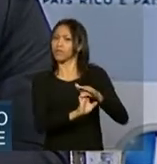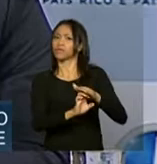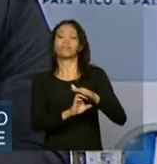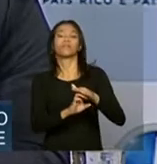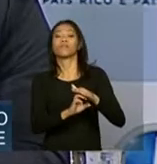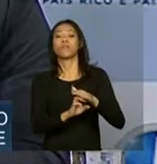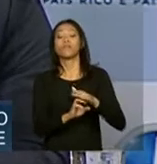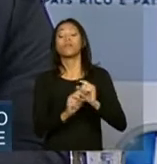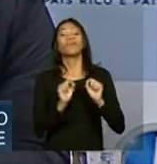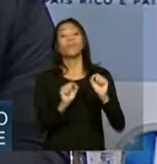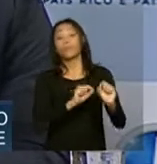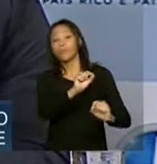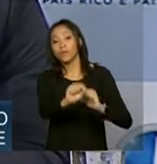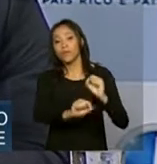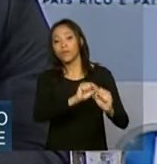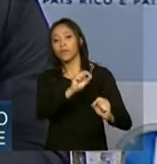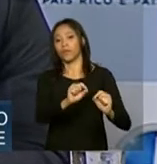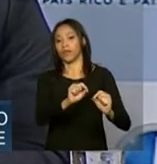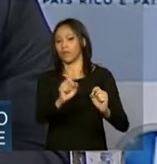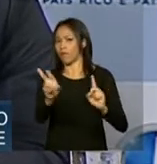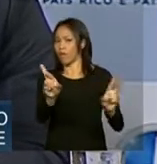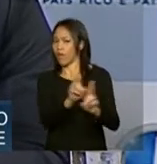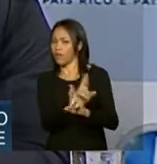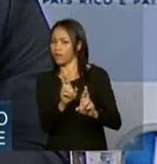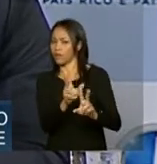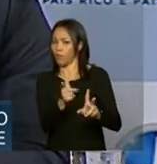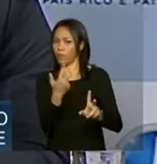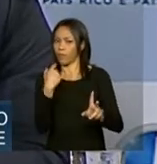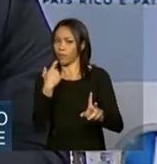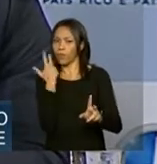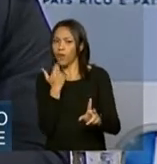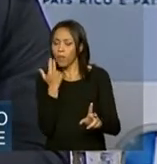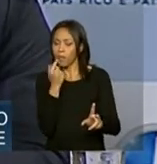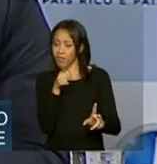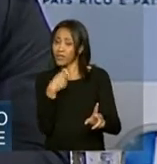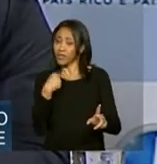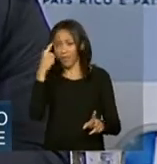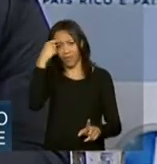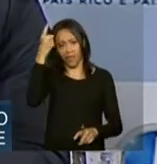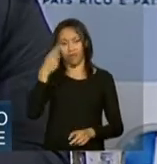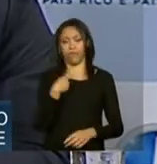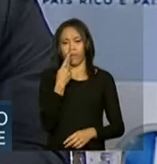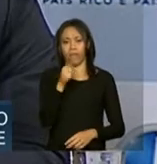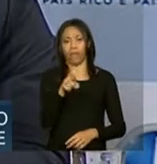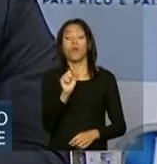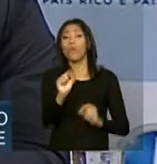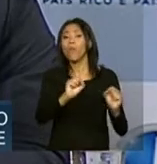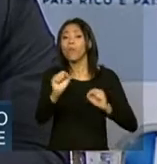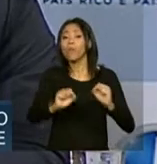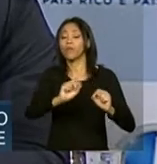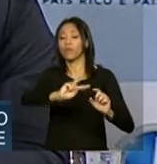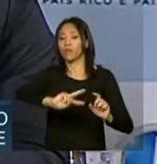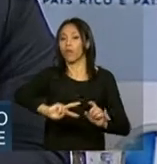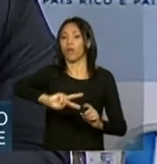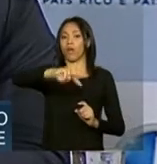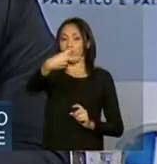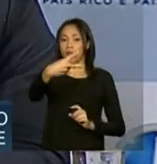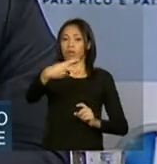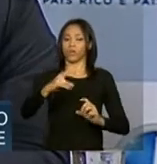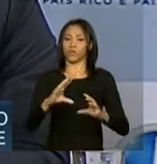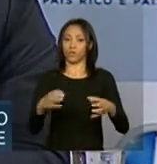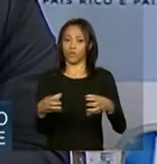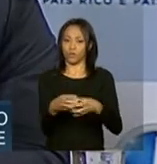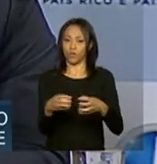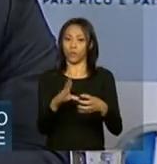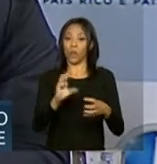barganha das empresas em relação às operadoras. Então, normalmente, para você ter uma ideia, a moda do reajuste de planos coletivos com